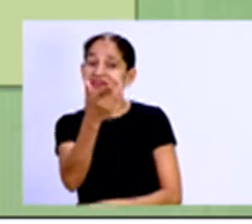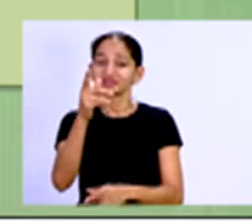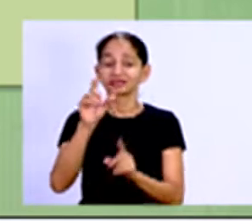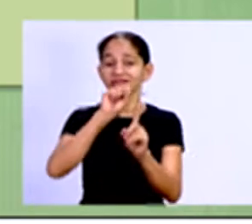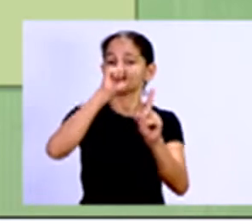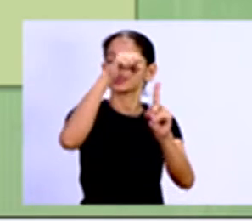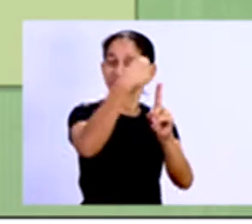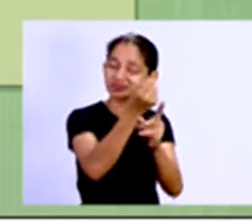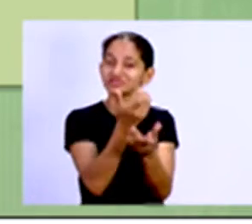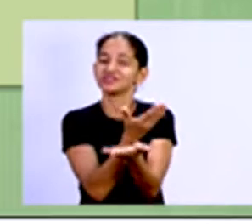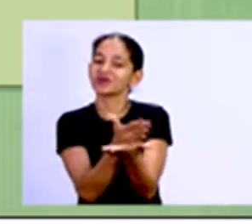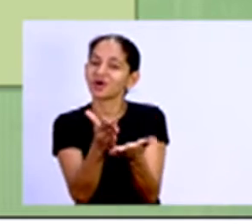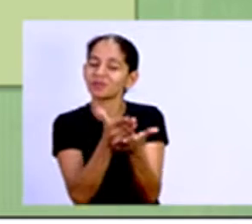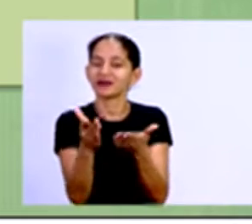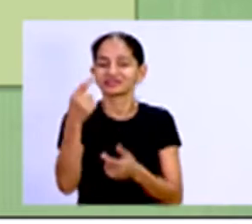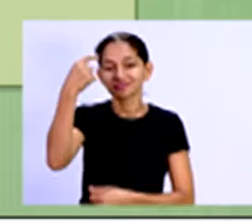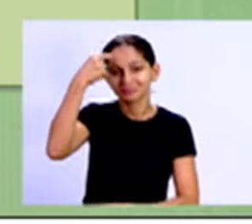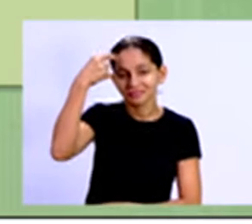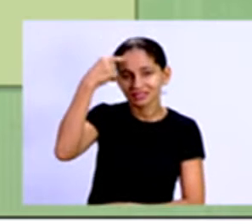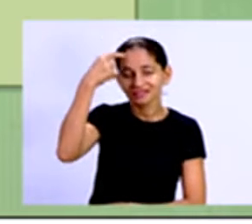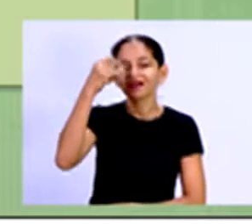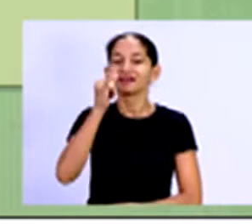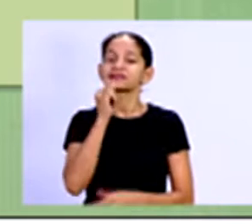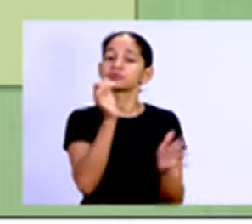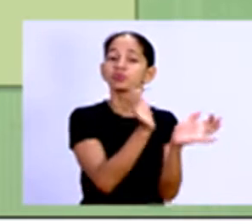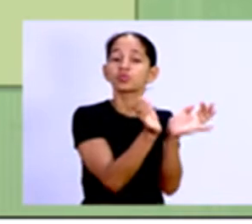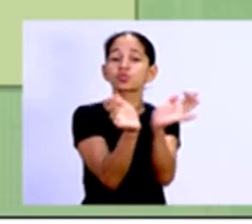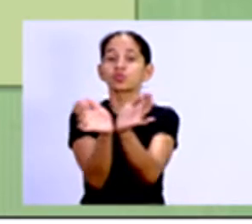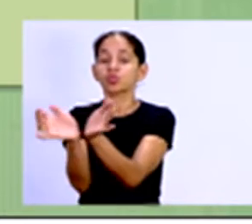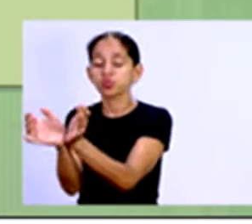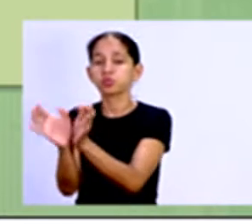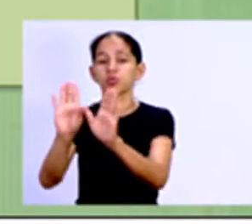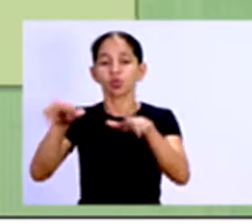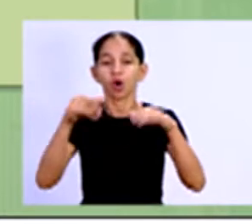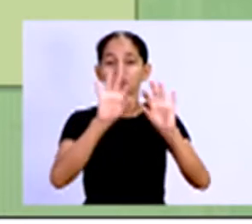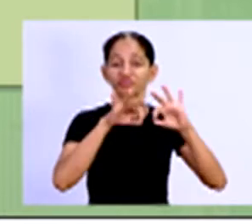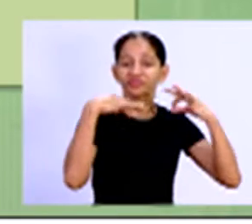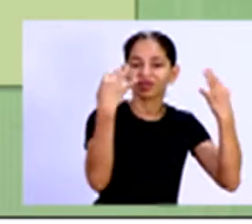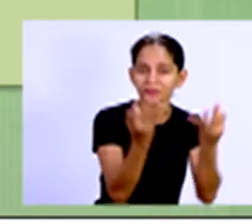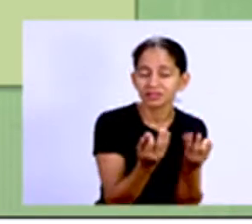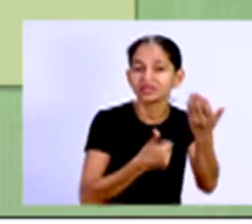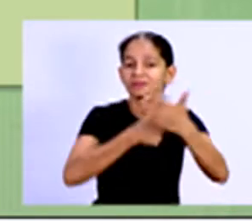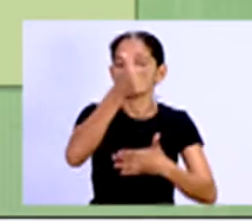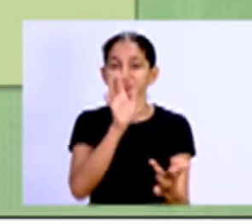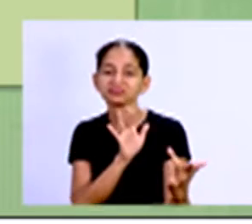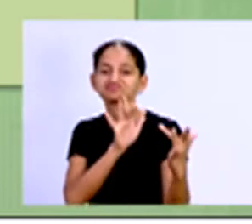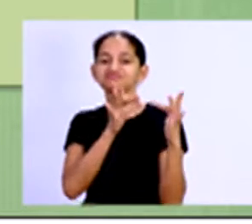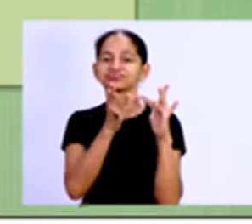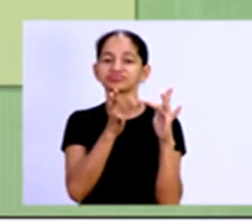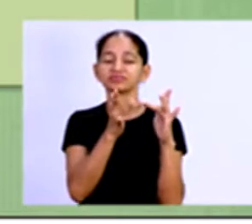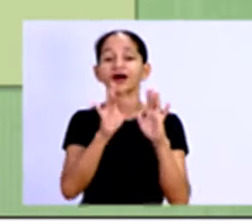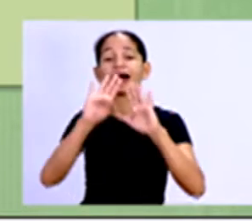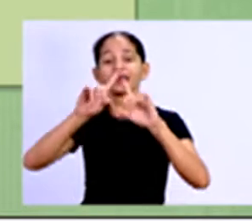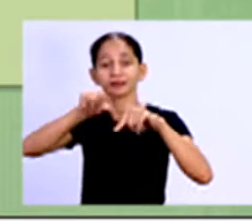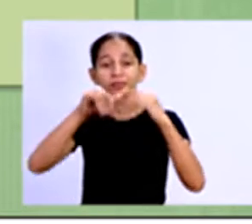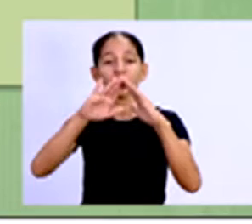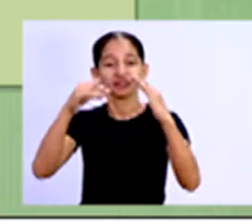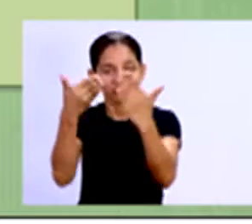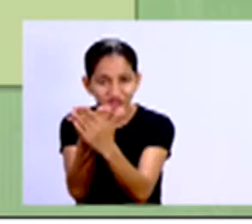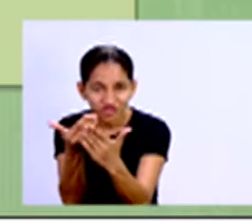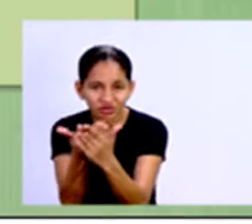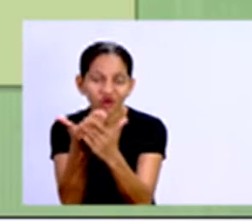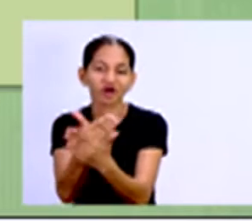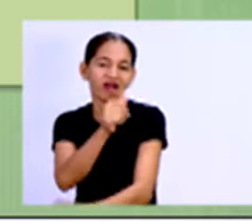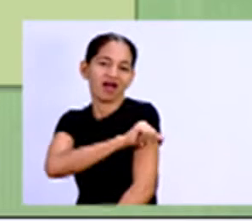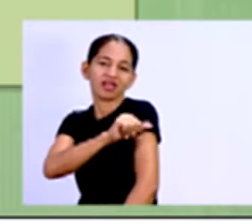ter, quer dizer, dos vários grupos sociais a qual nós vamos pertencer. A família, no primeiro momento, a escola, os